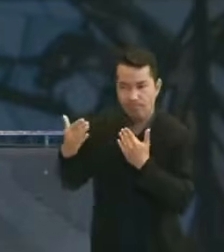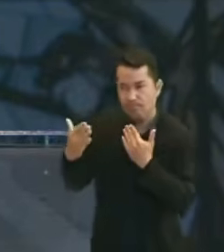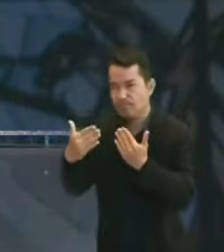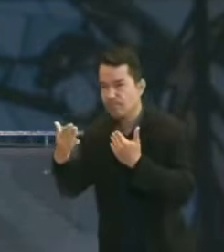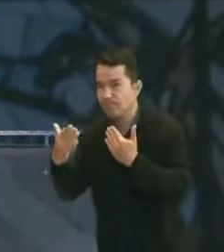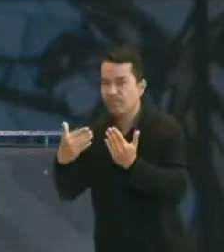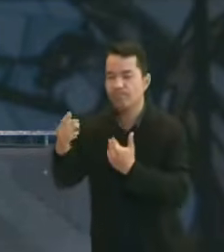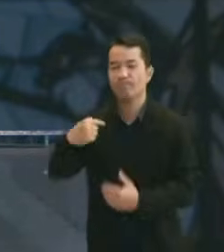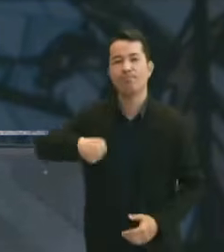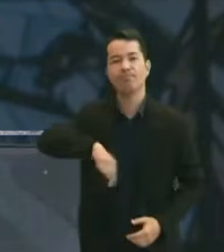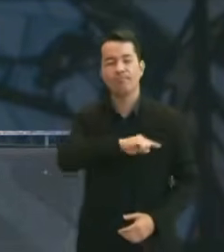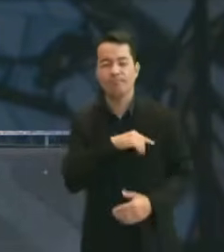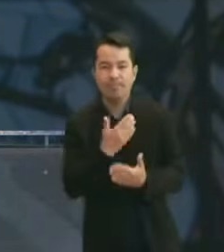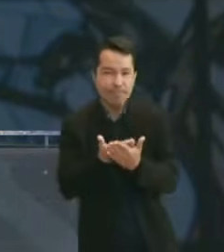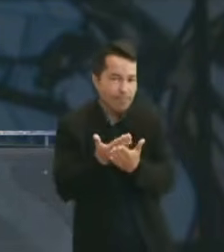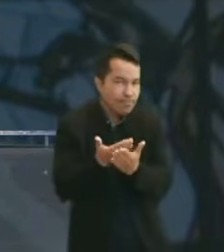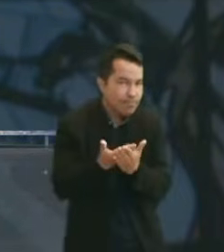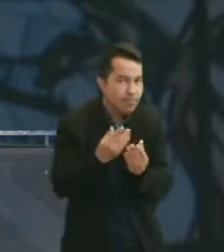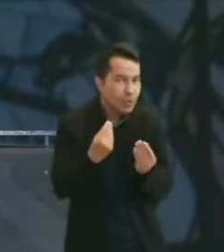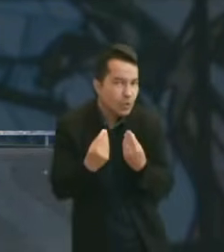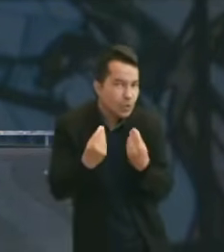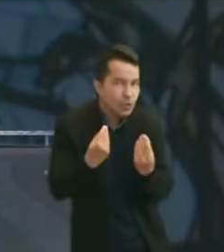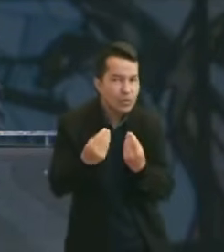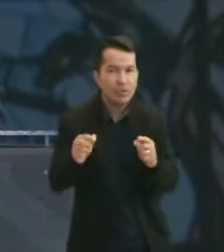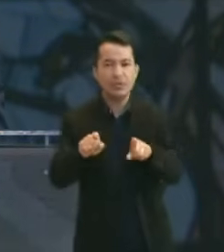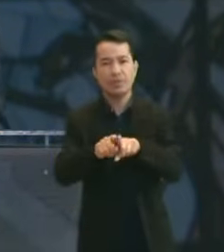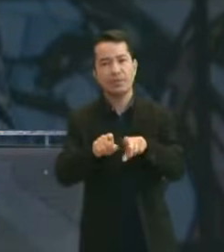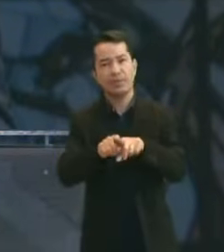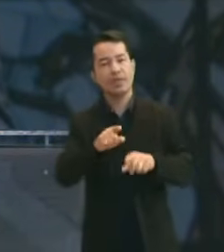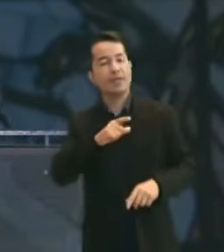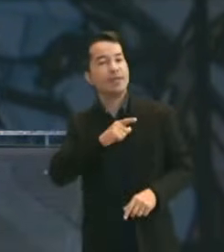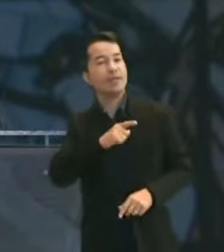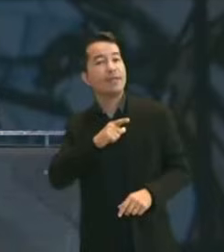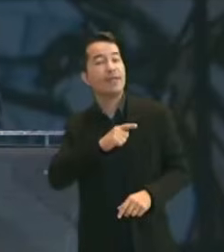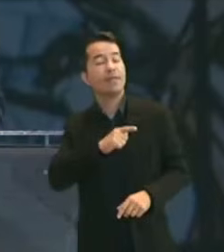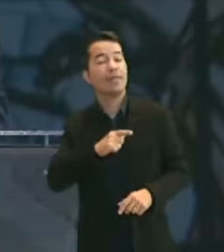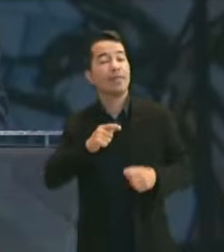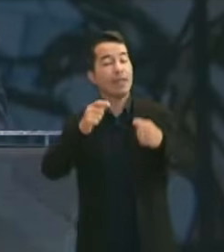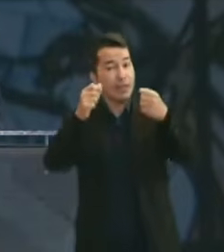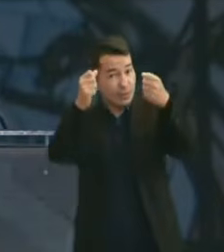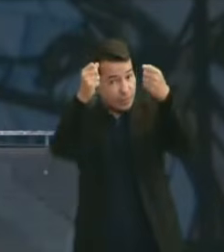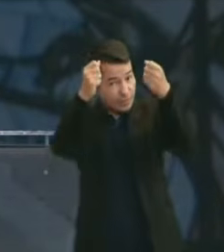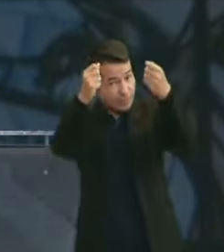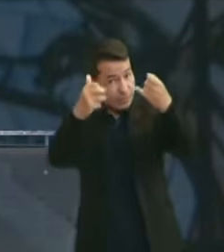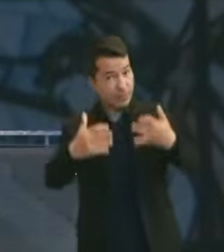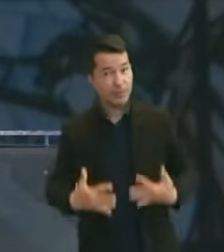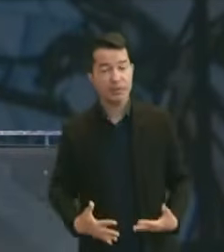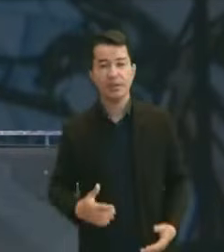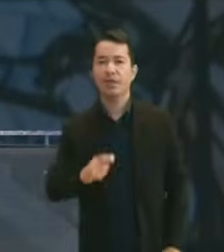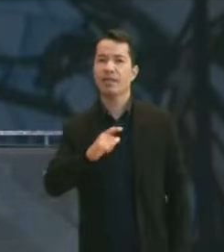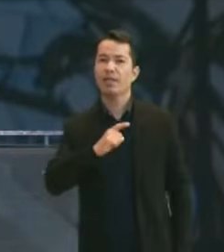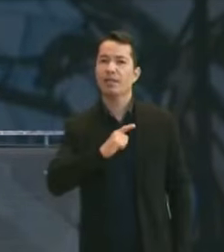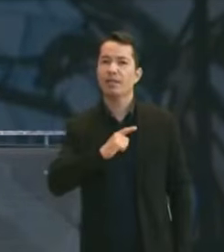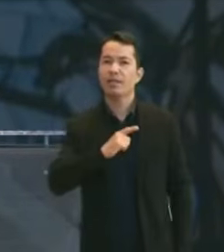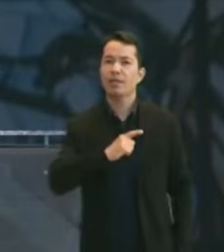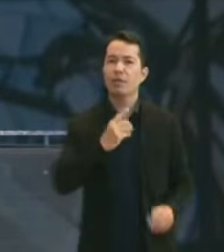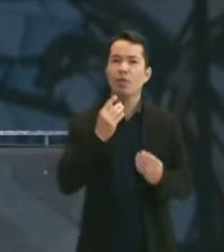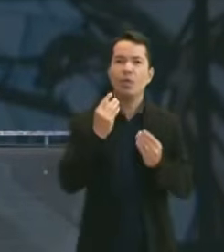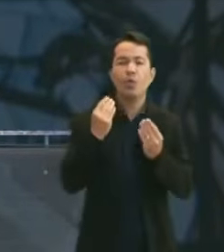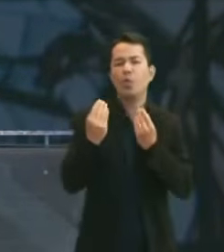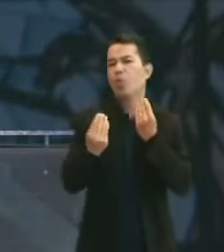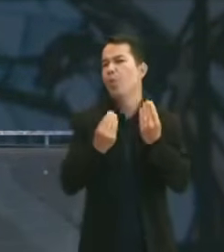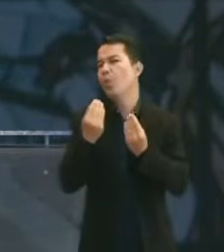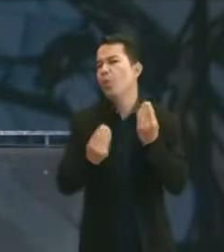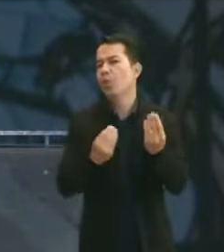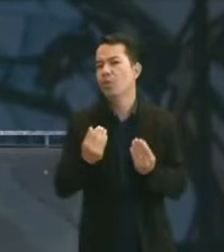desse discipulado, e eu vou colocar como pano de fundo aqui, aquilo que chamamos aqui na nossa igreja como o ciclo do discípulo. Que